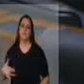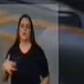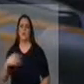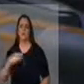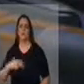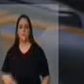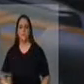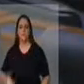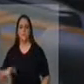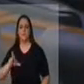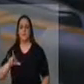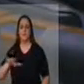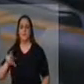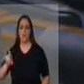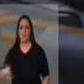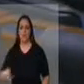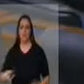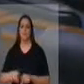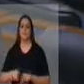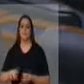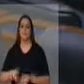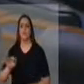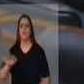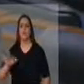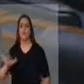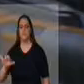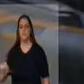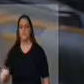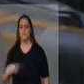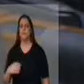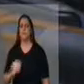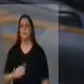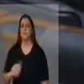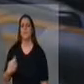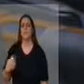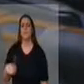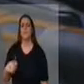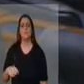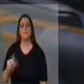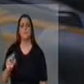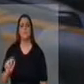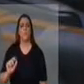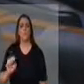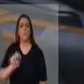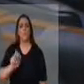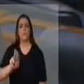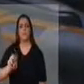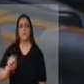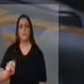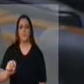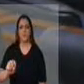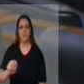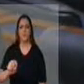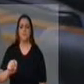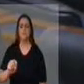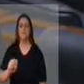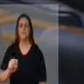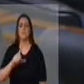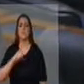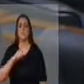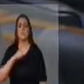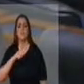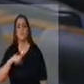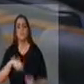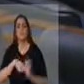ministro Ricardo Barros, para que nós também possamos adotar, através do SUS, a citologia em meio líquido. Esse